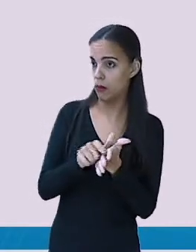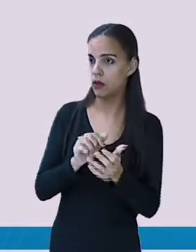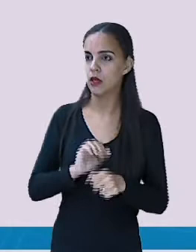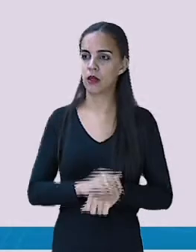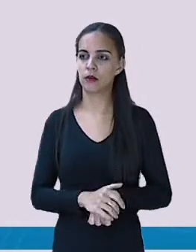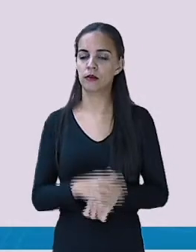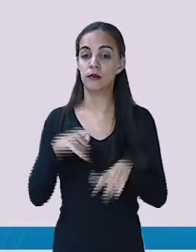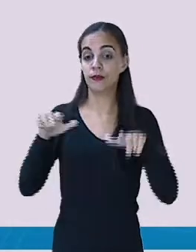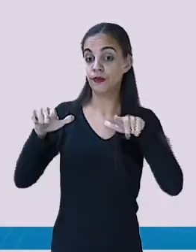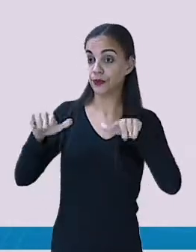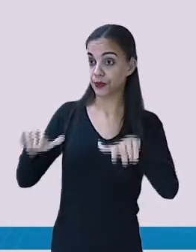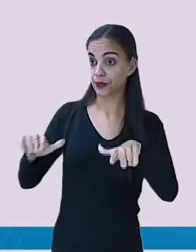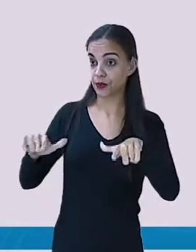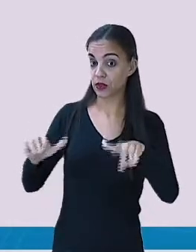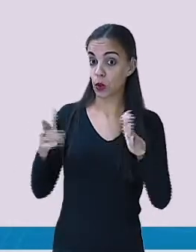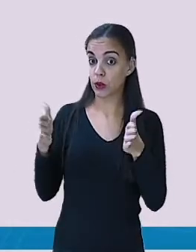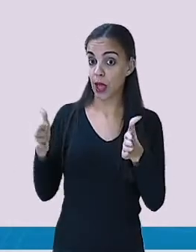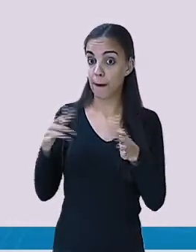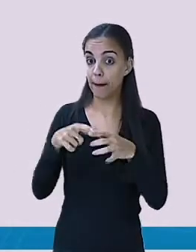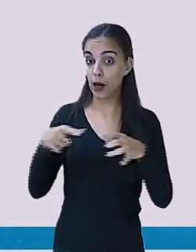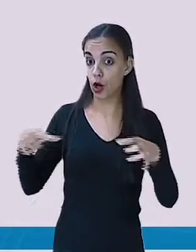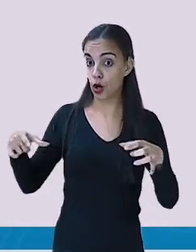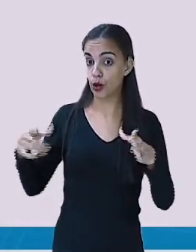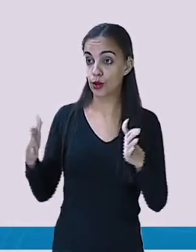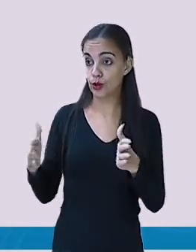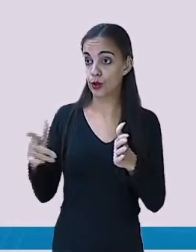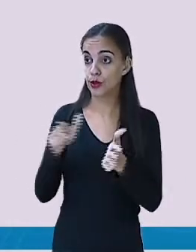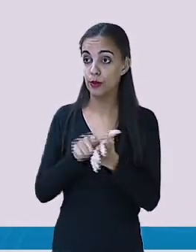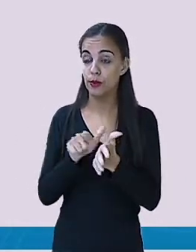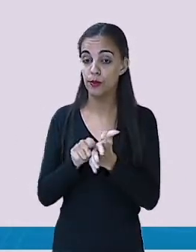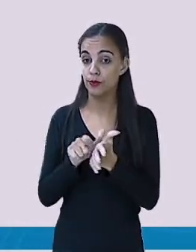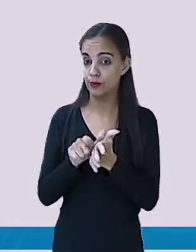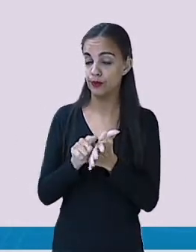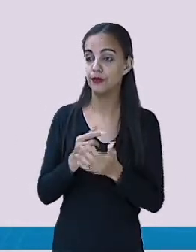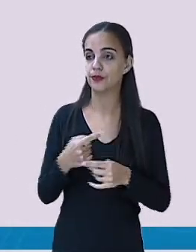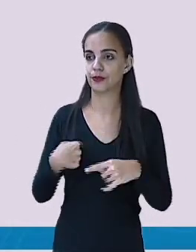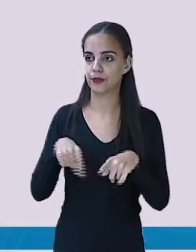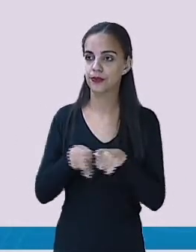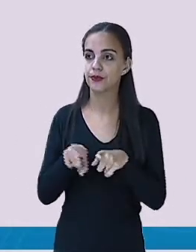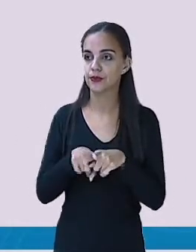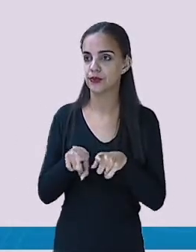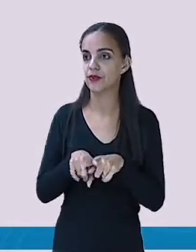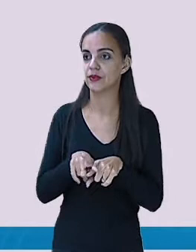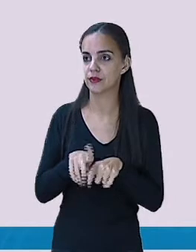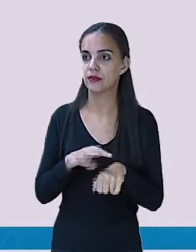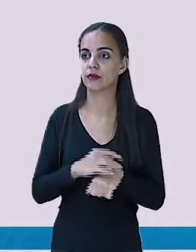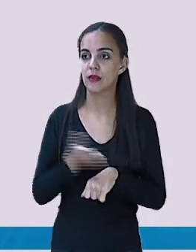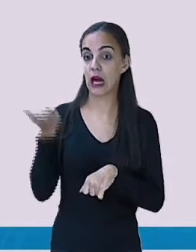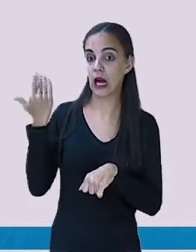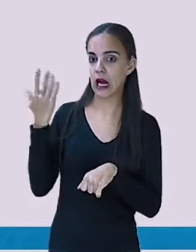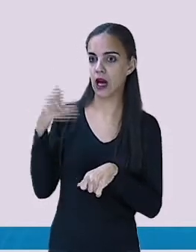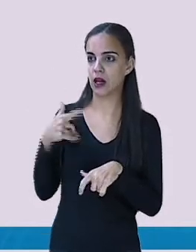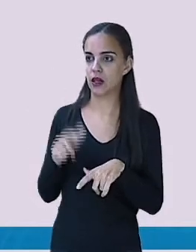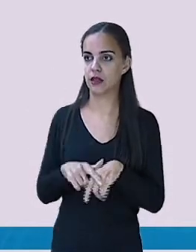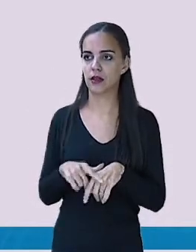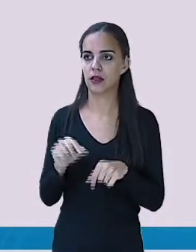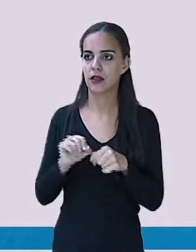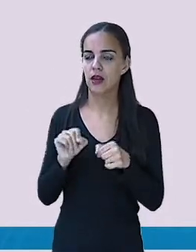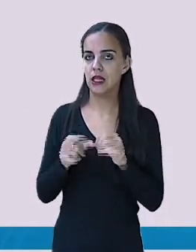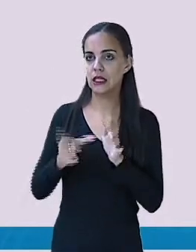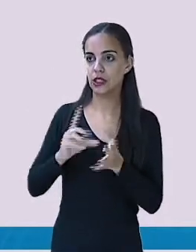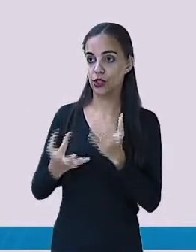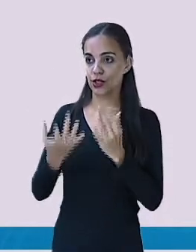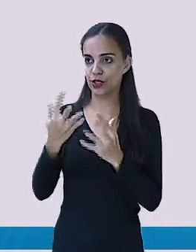a cor do Papel após ser queimado o tamanho do papel antes de